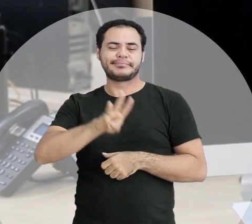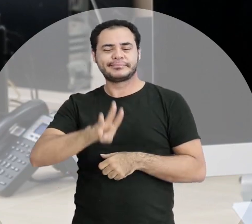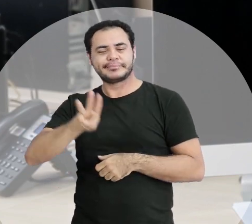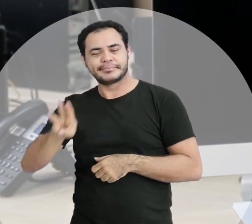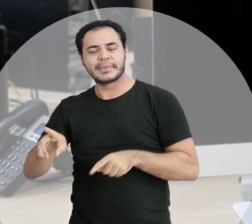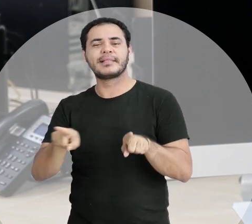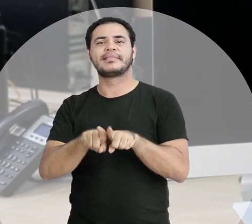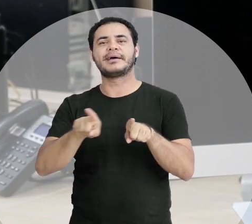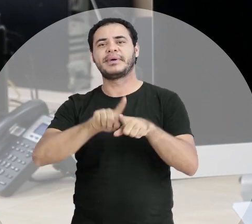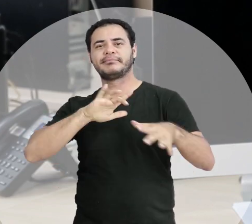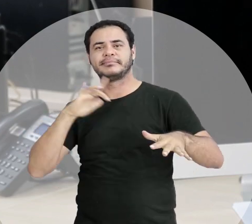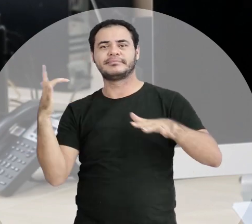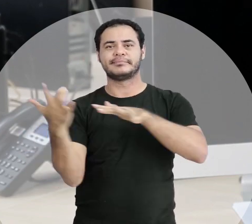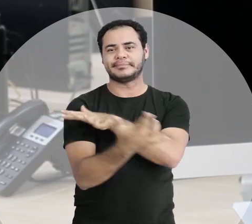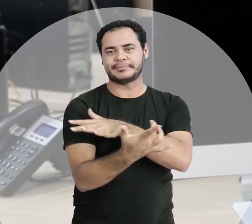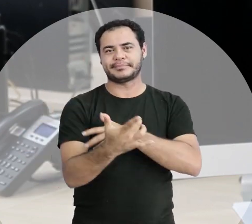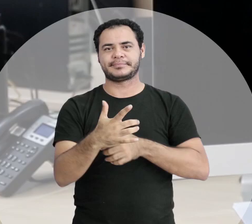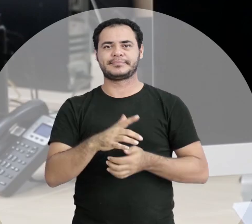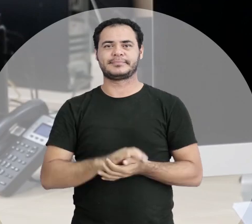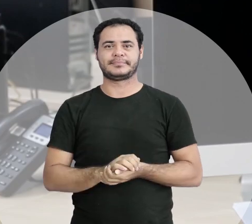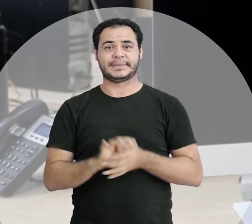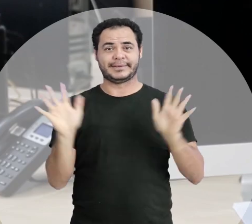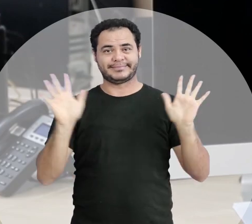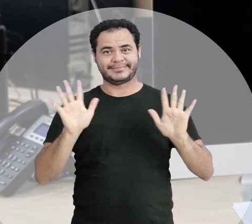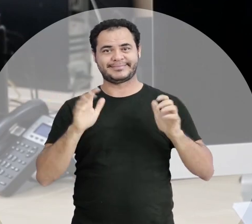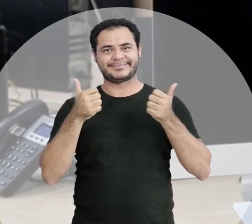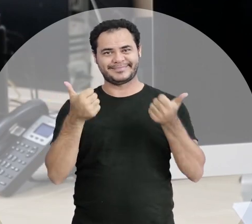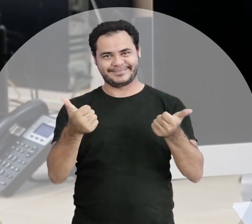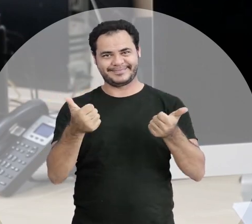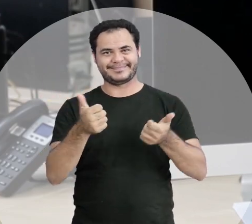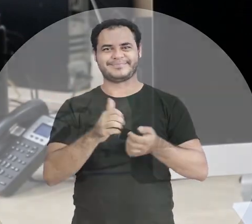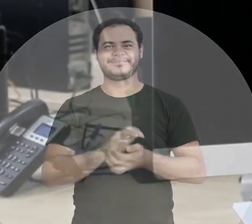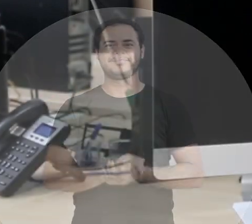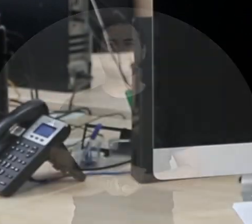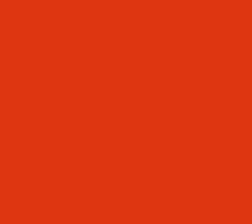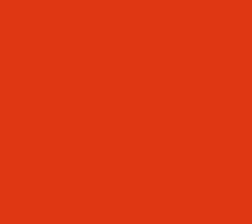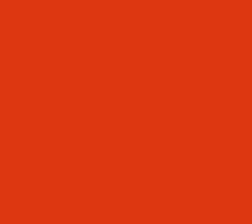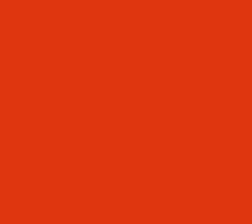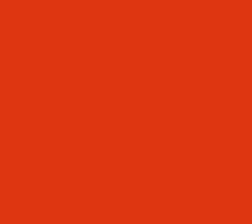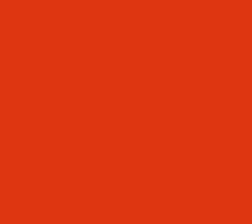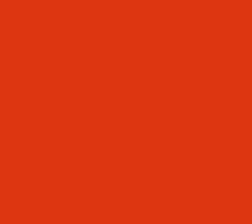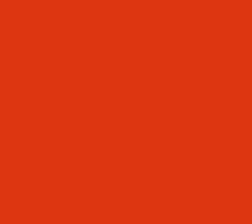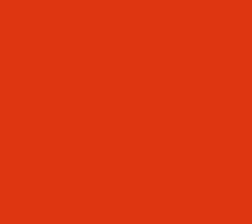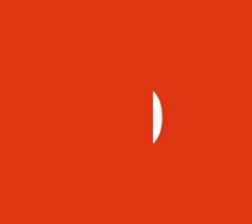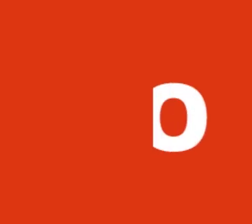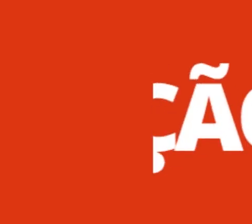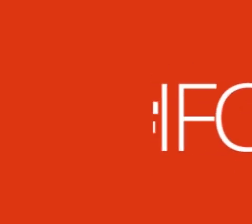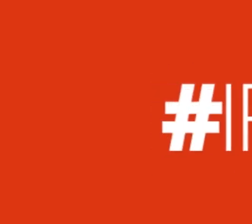IFCE e também em nossas redes sociais. Até a semana que vem. Tchau!